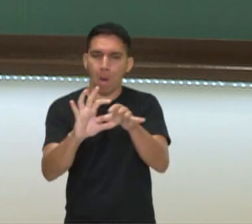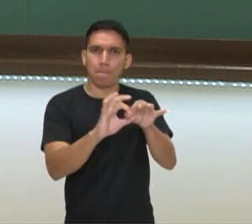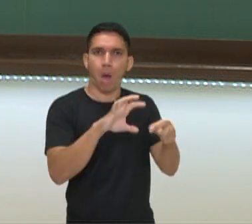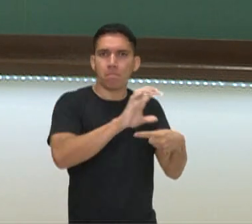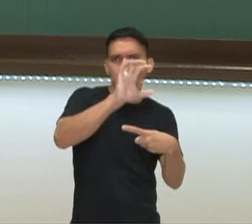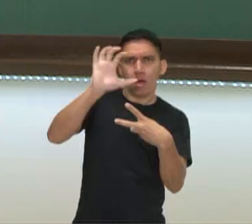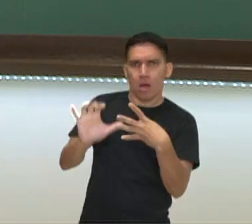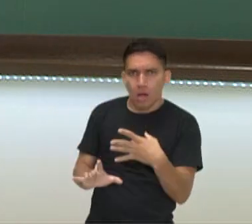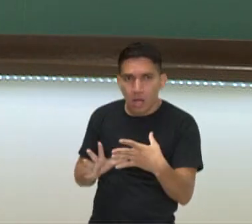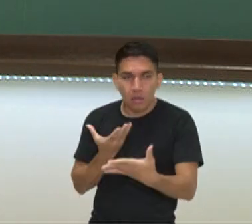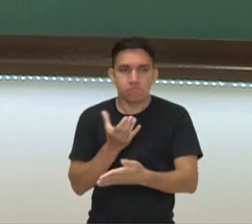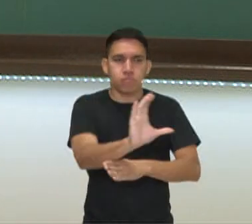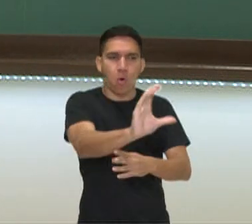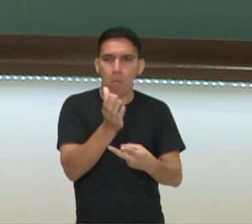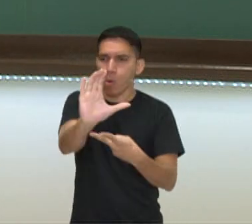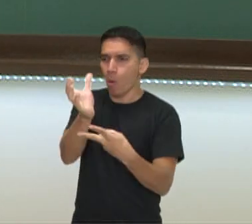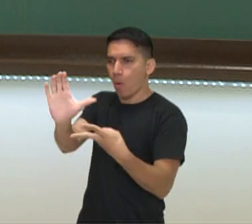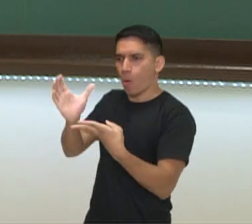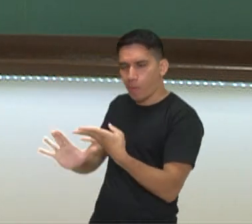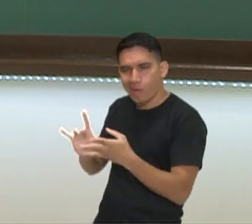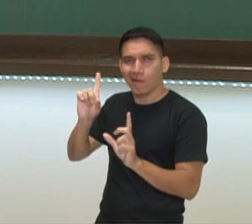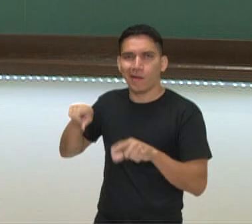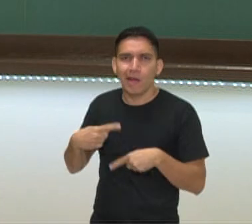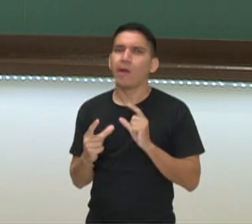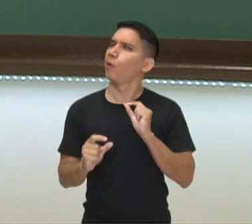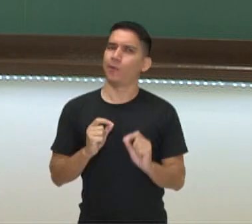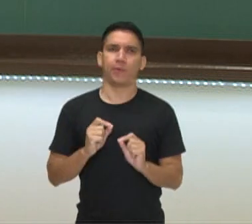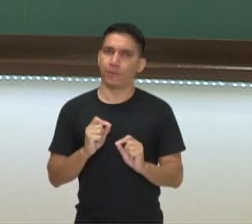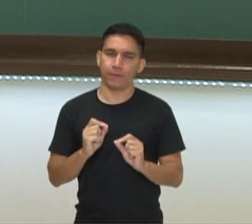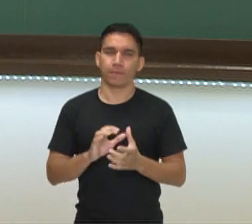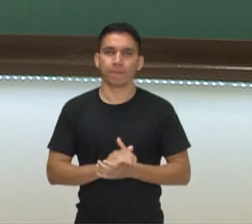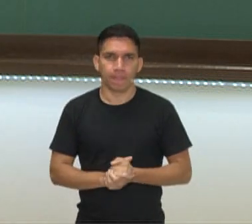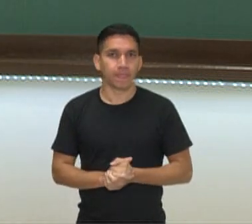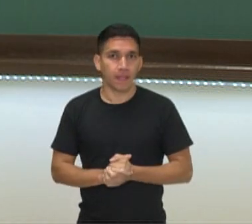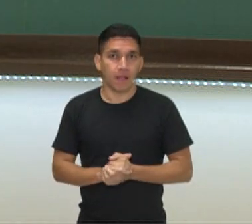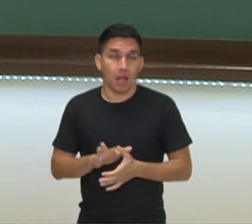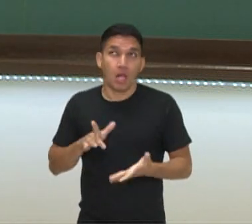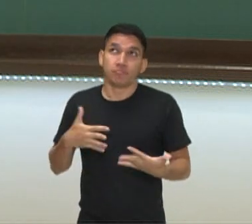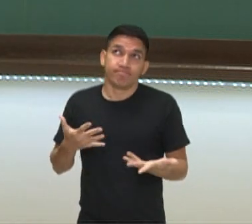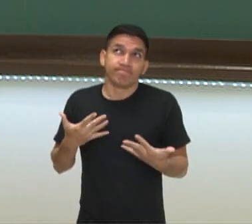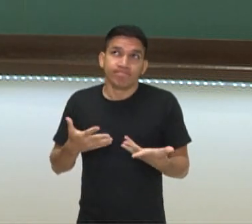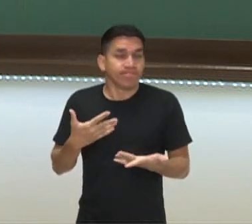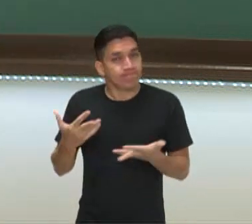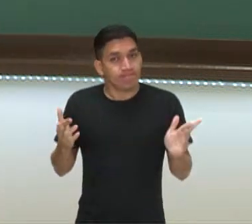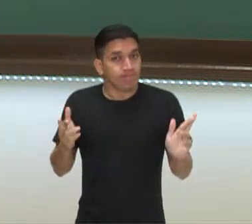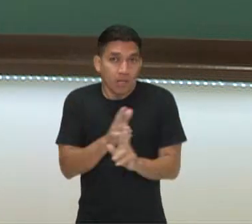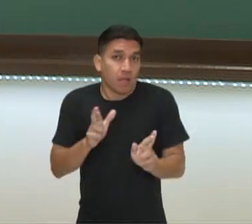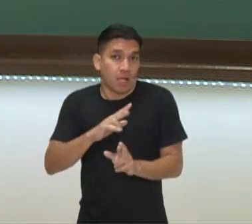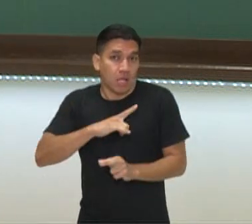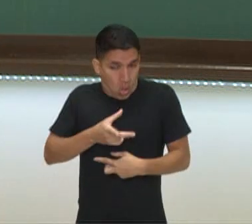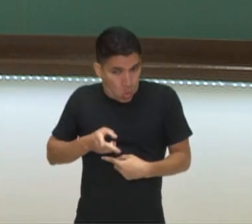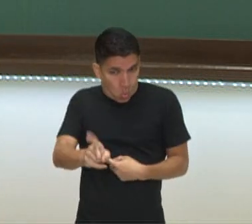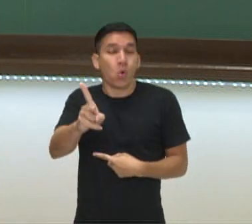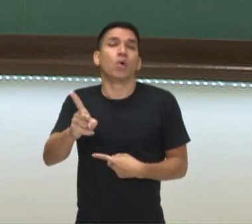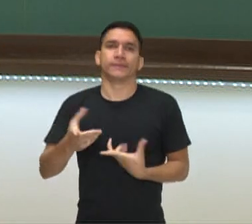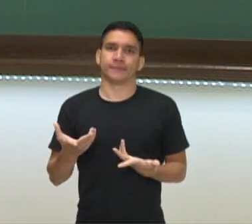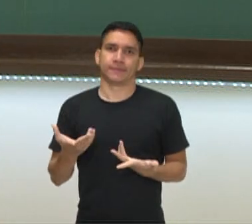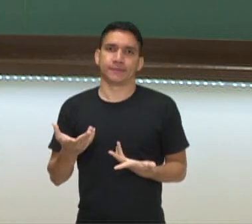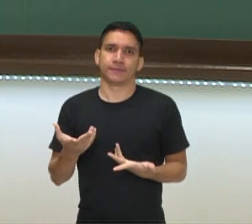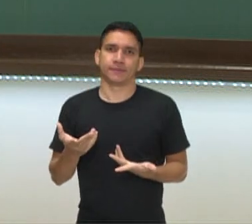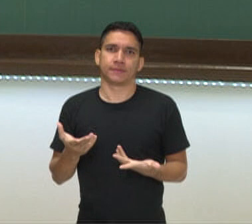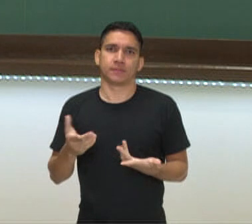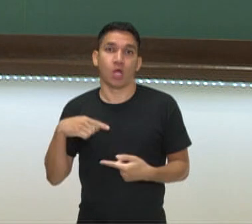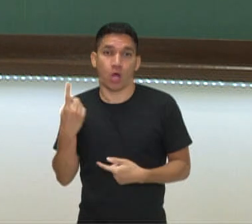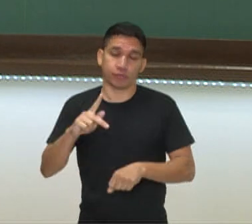de destinações de verbas, é uma prática ainda relativamente, né, presente na